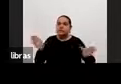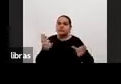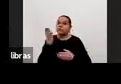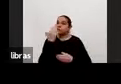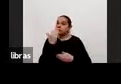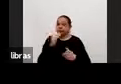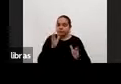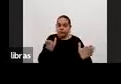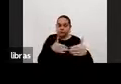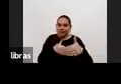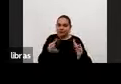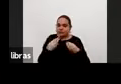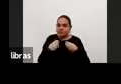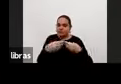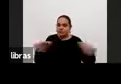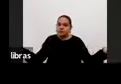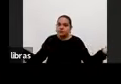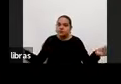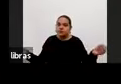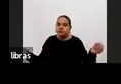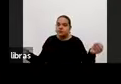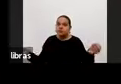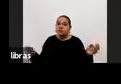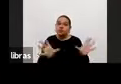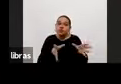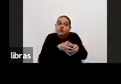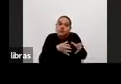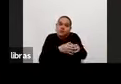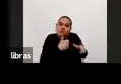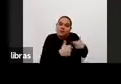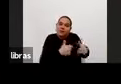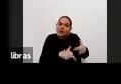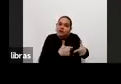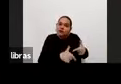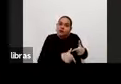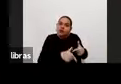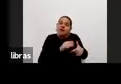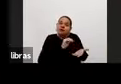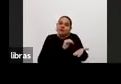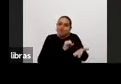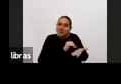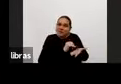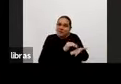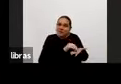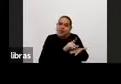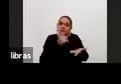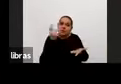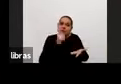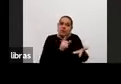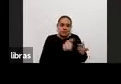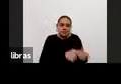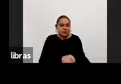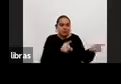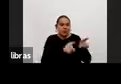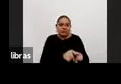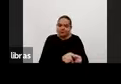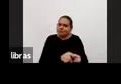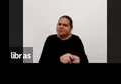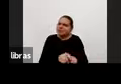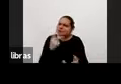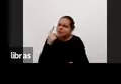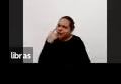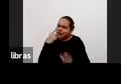básicas oferecidas pelos trabalhadores que foram reintegrados. Olha que coisa simbólica